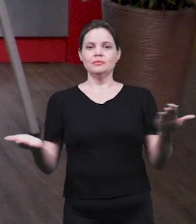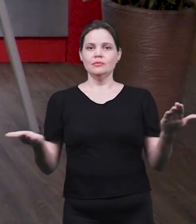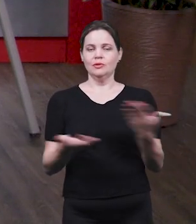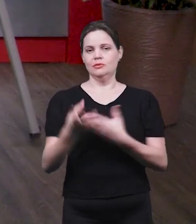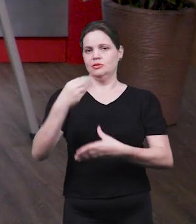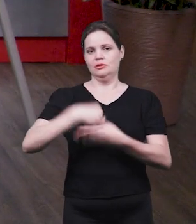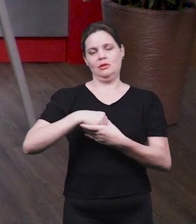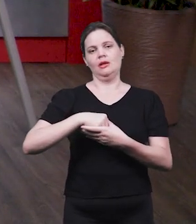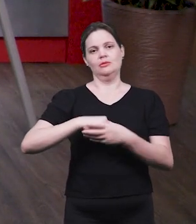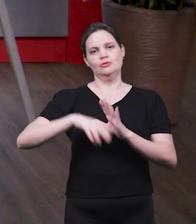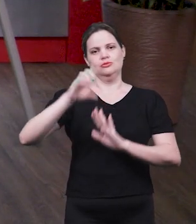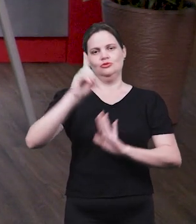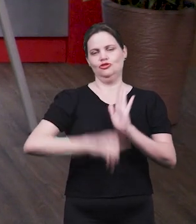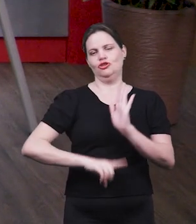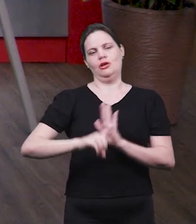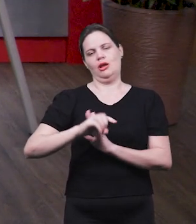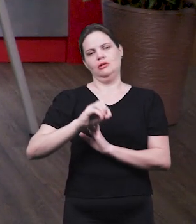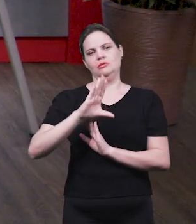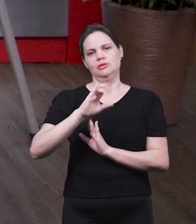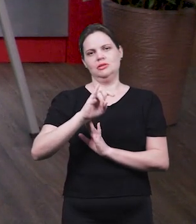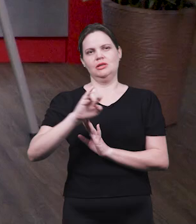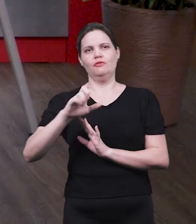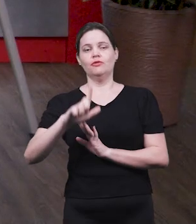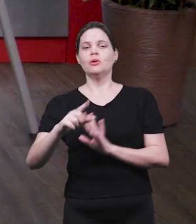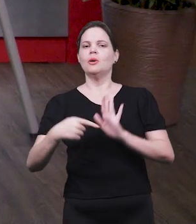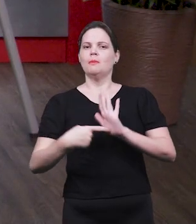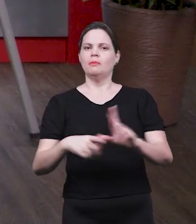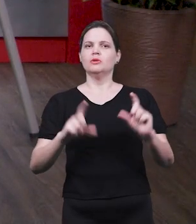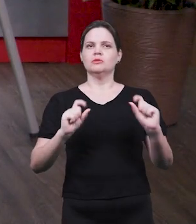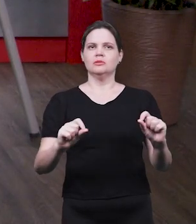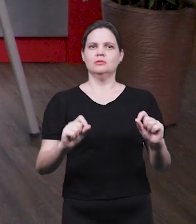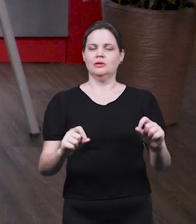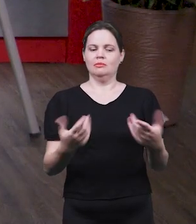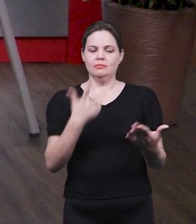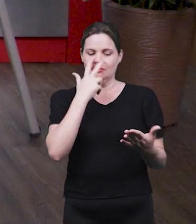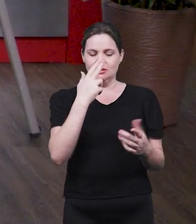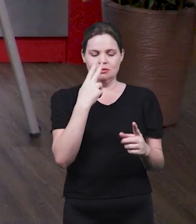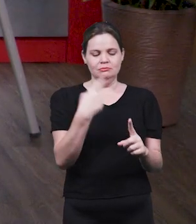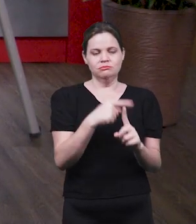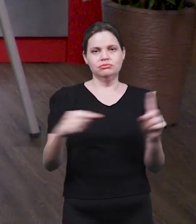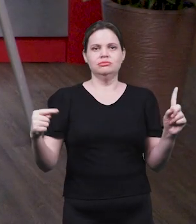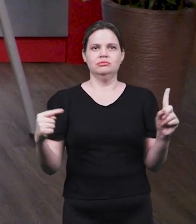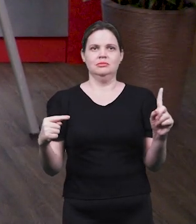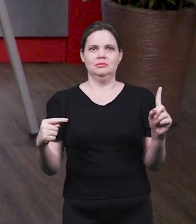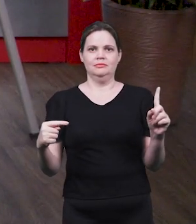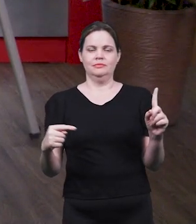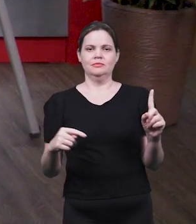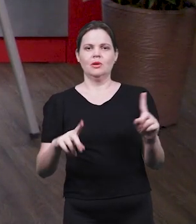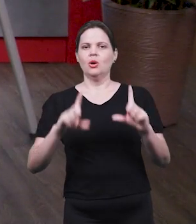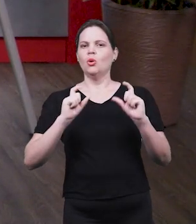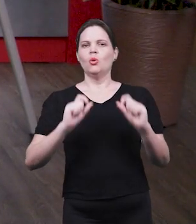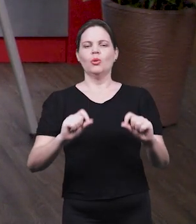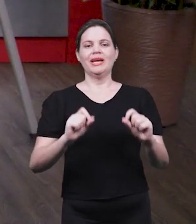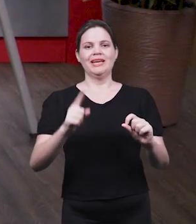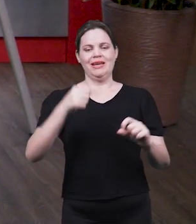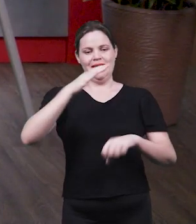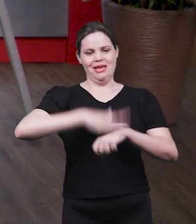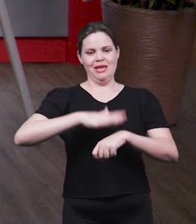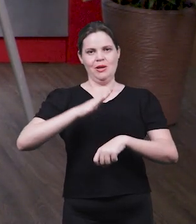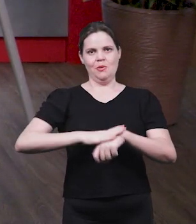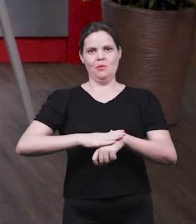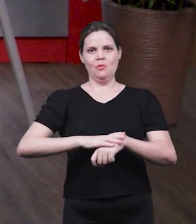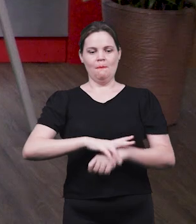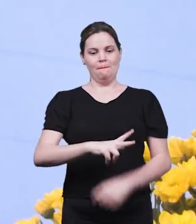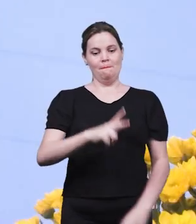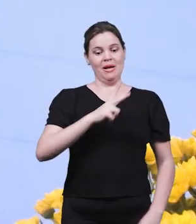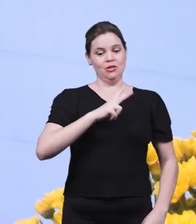civil. Mas a União ainda persiste com esse regime enfitêutico, que é o domínio útil que o